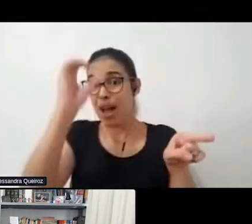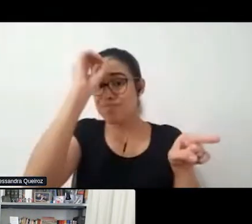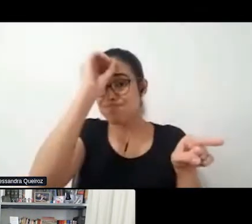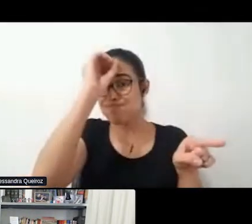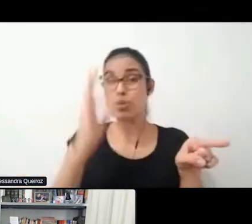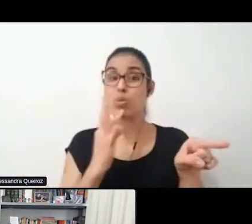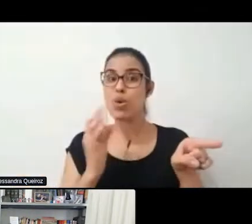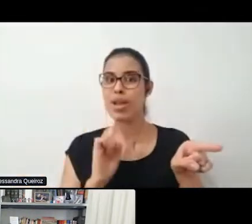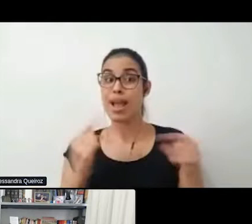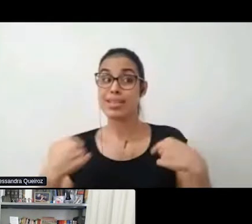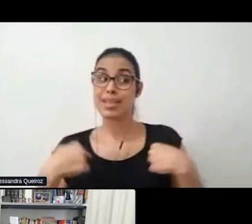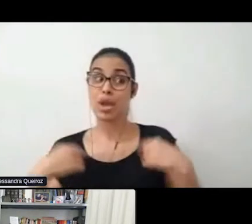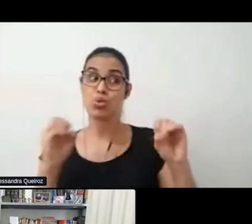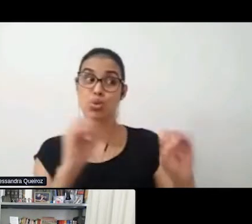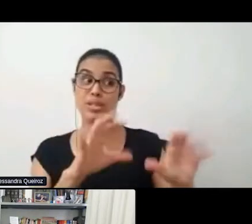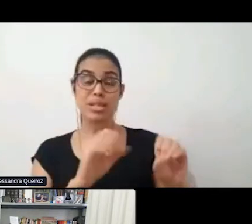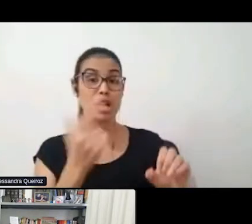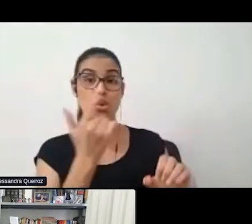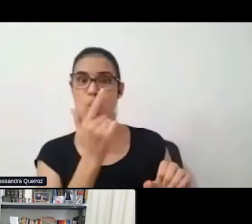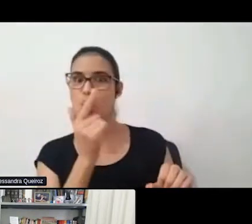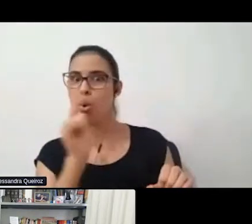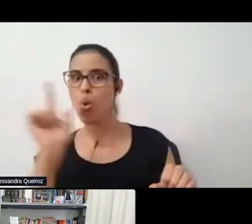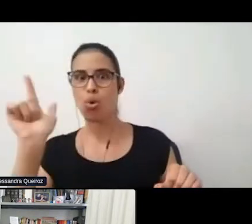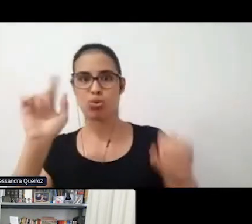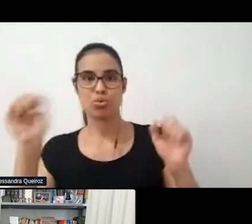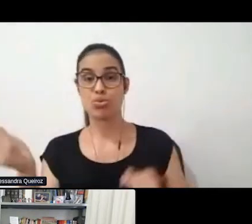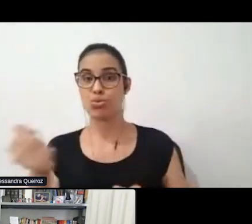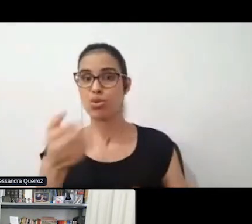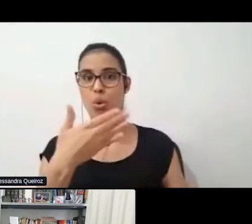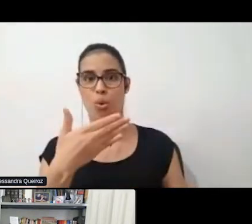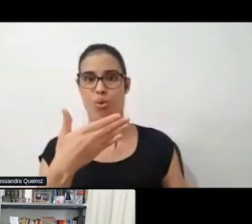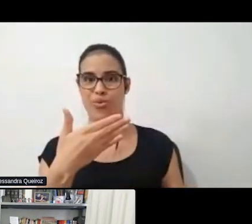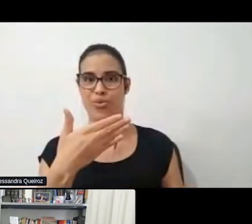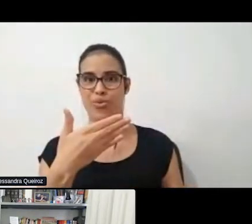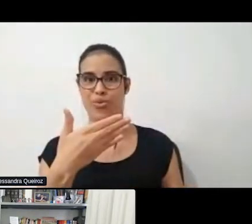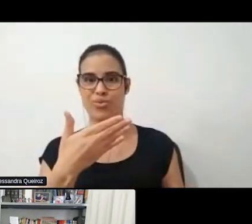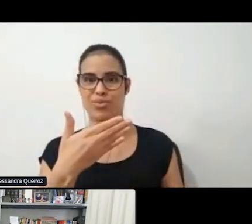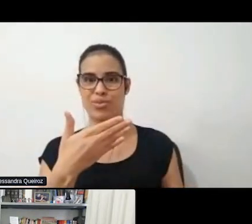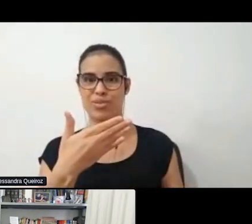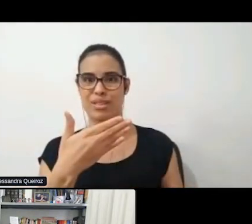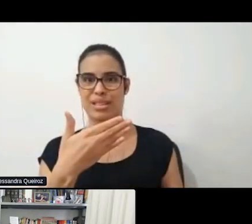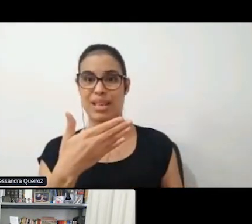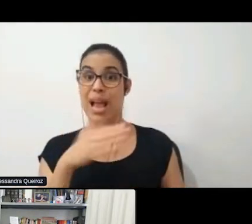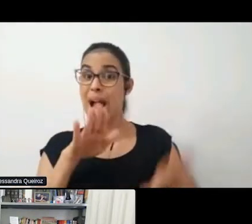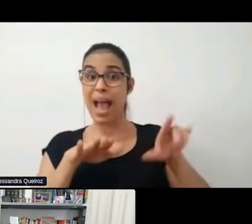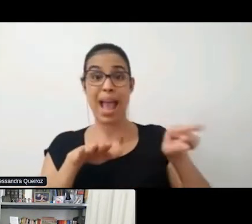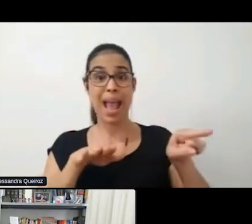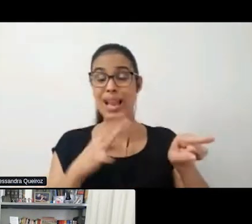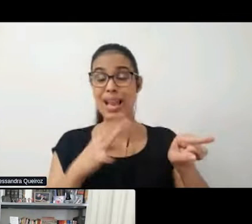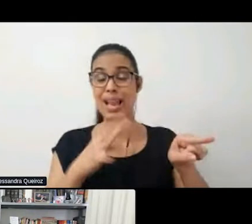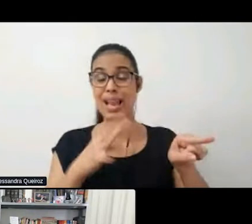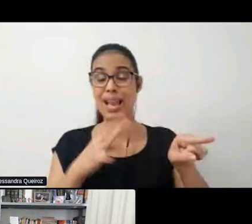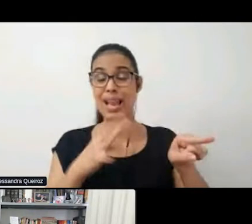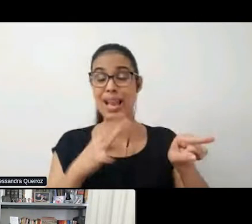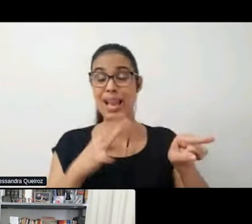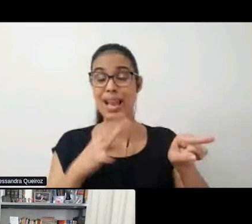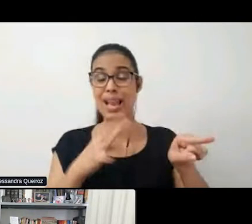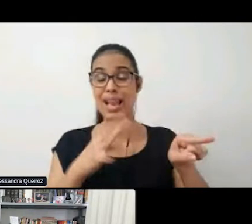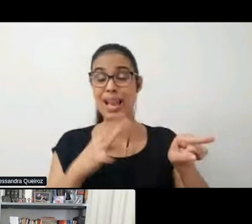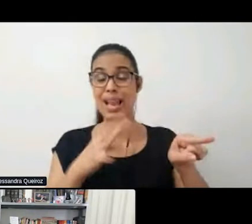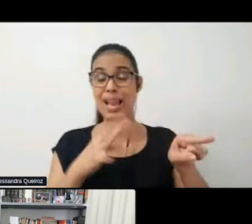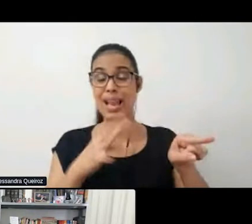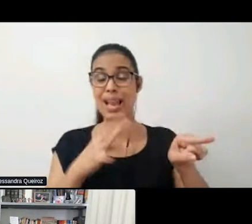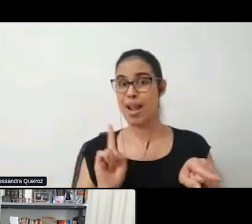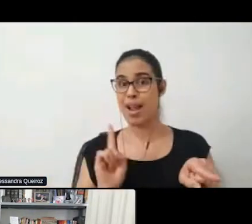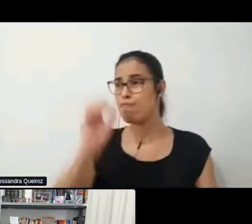ela uma outra visão de mundo e mostrando aquele ponto de vista que até então não era presente na realidade dela. Então, eu gosto